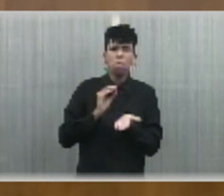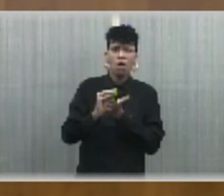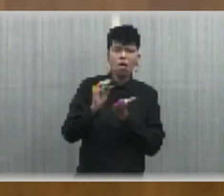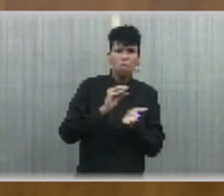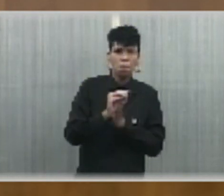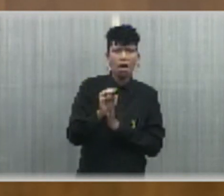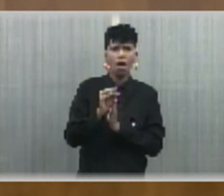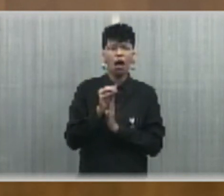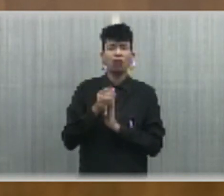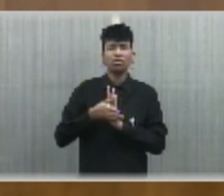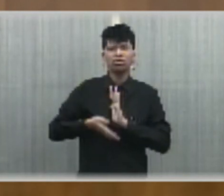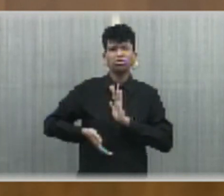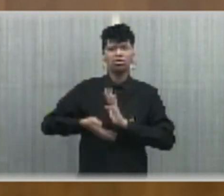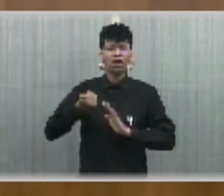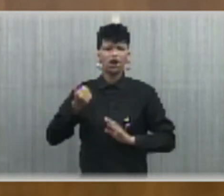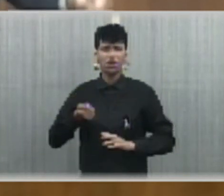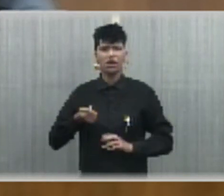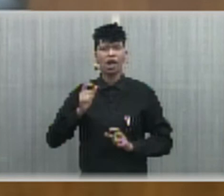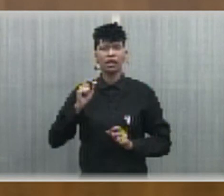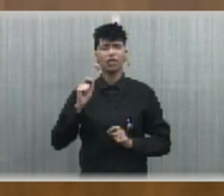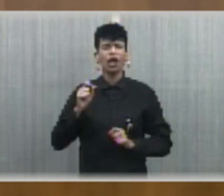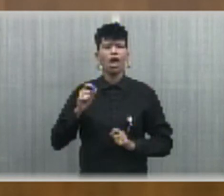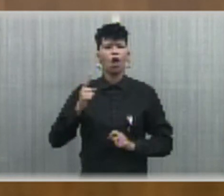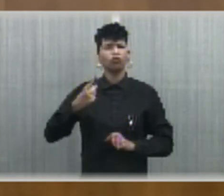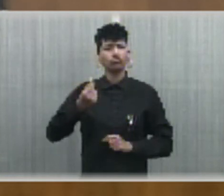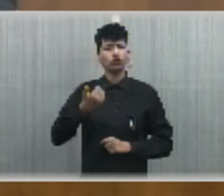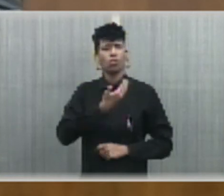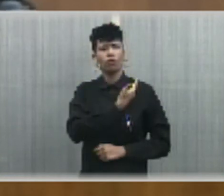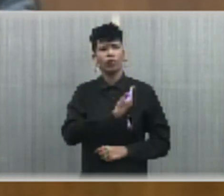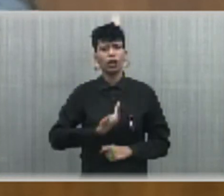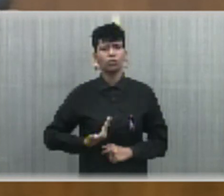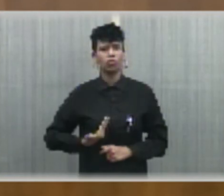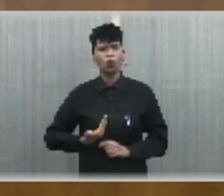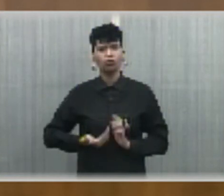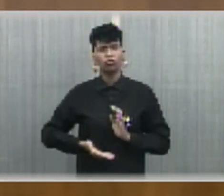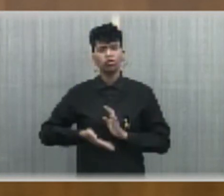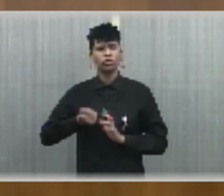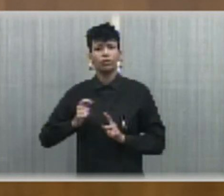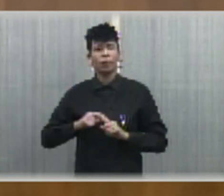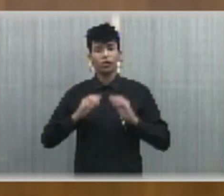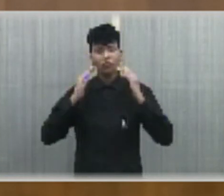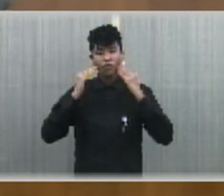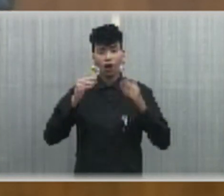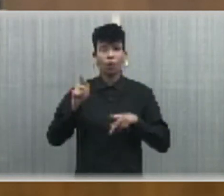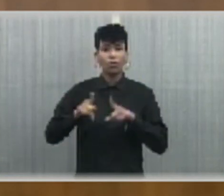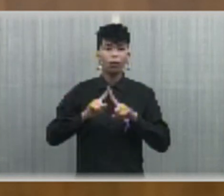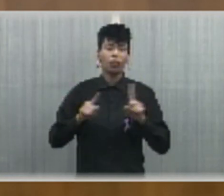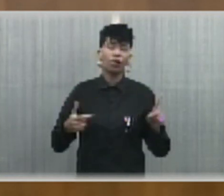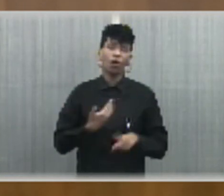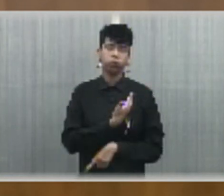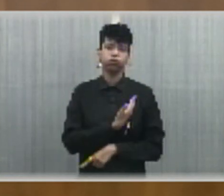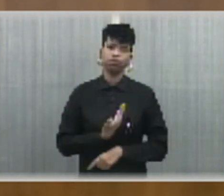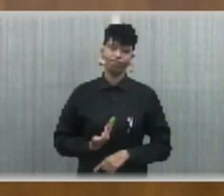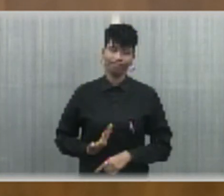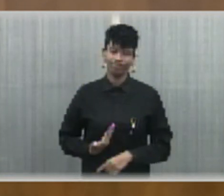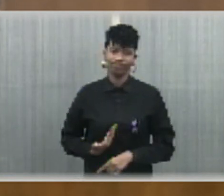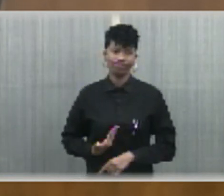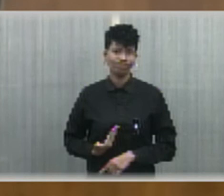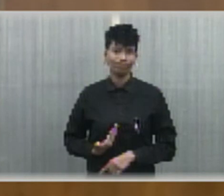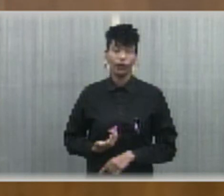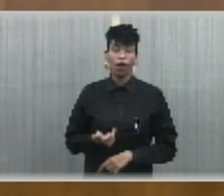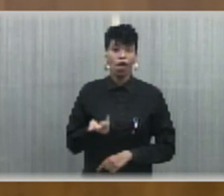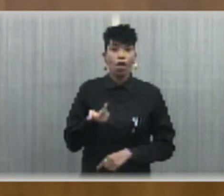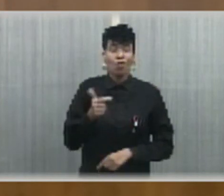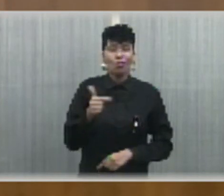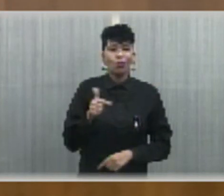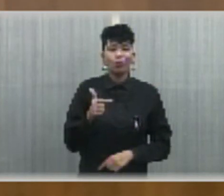Militar, das mordomias do governador, para botar para a UESP. Mas o governo realmente não tem